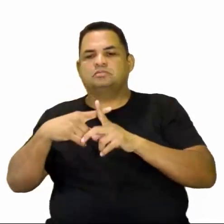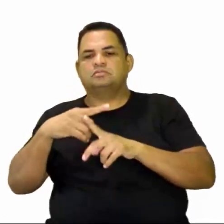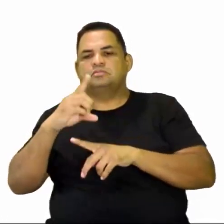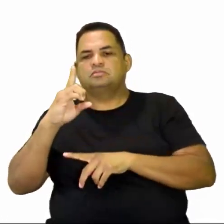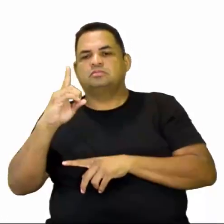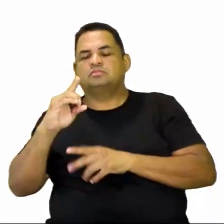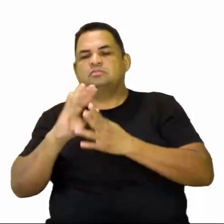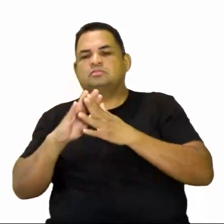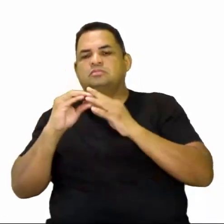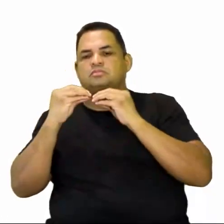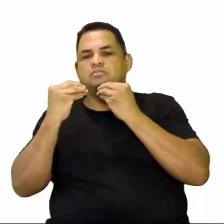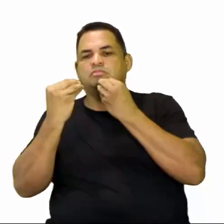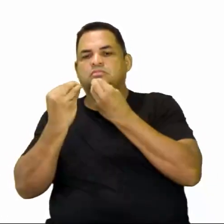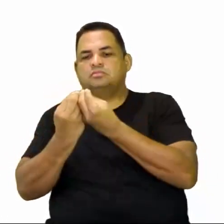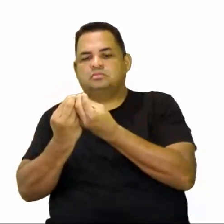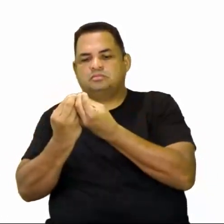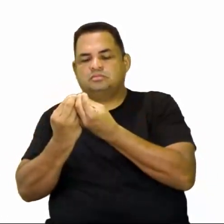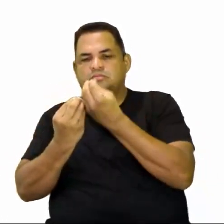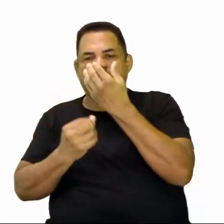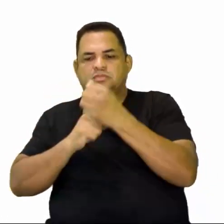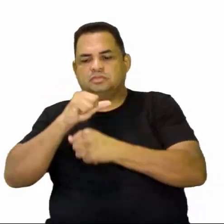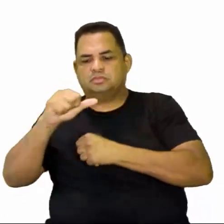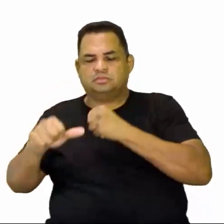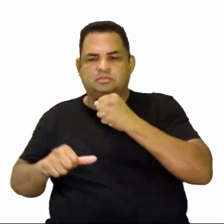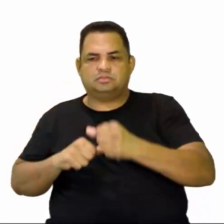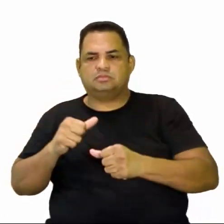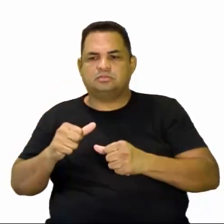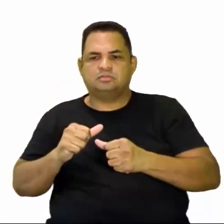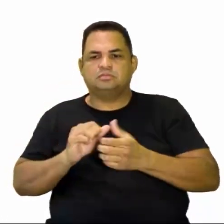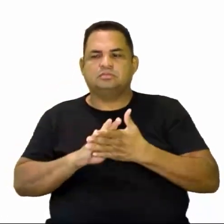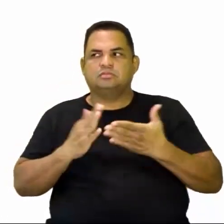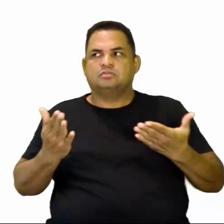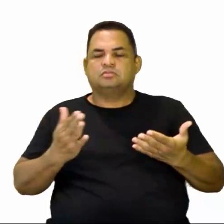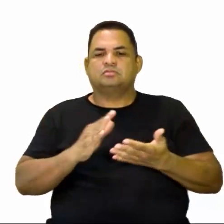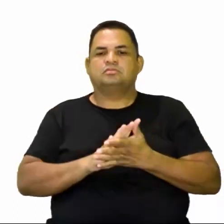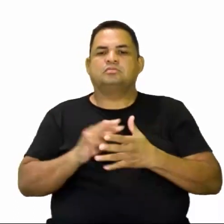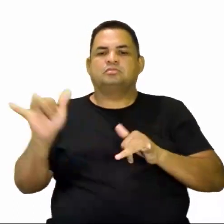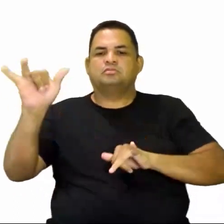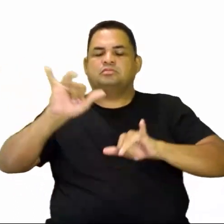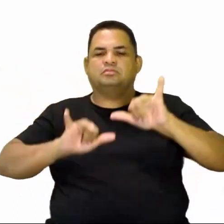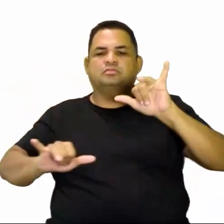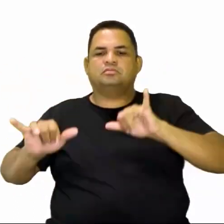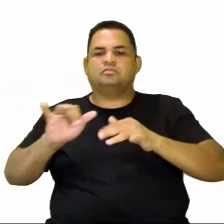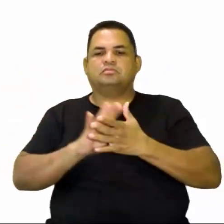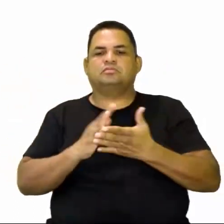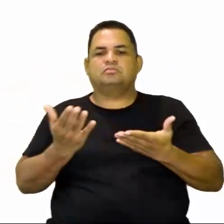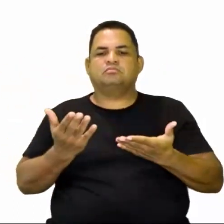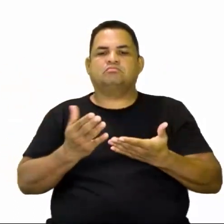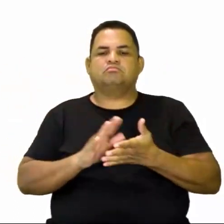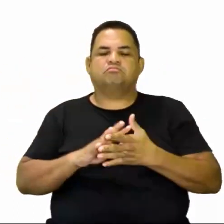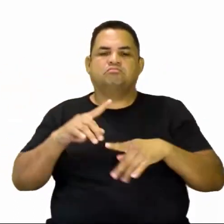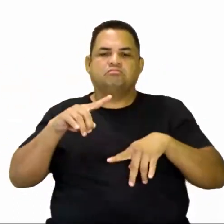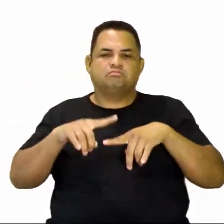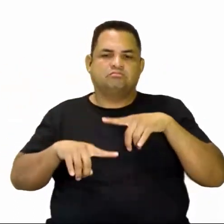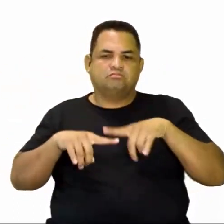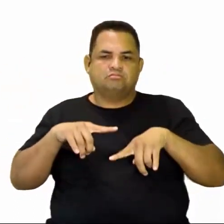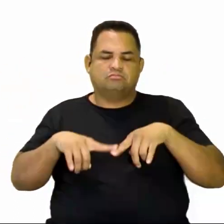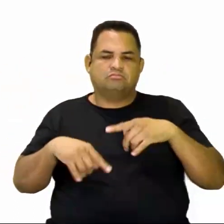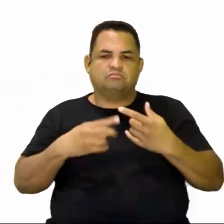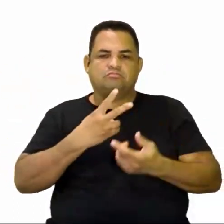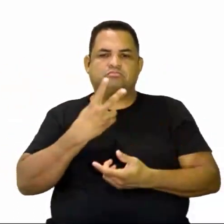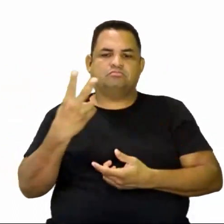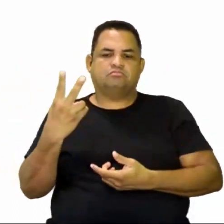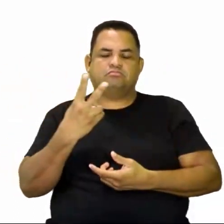as substâncias que estão se formando na transformação química, que corresponde exatamente ao